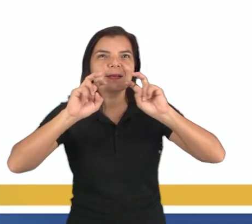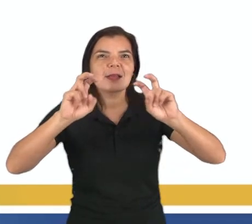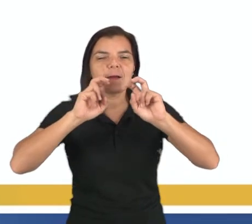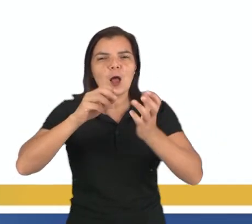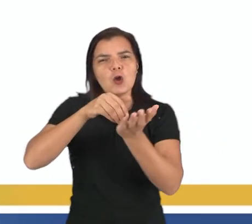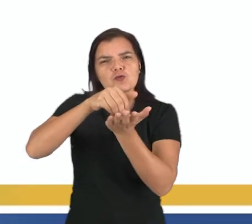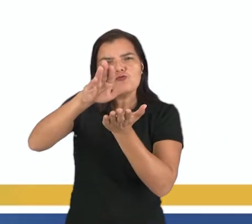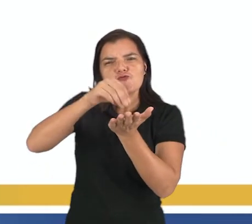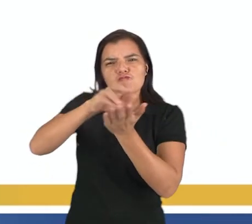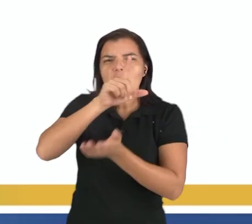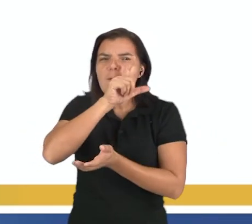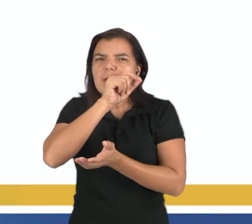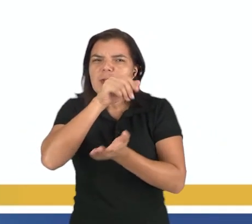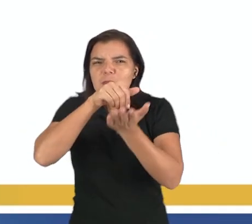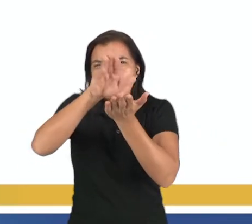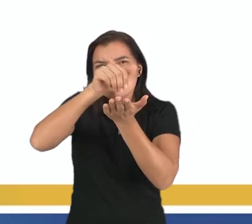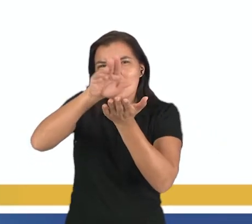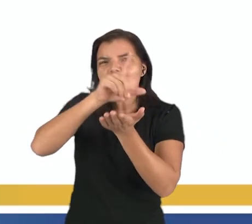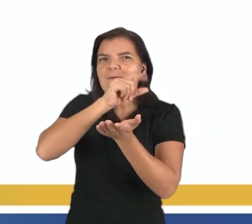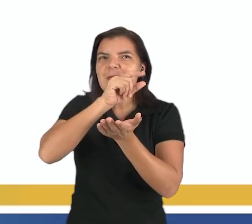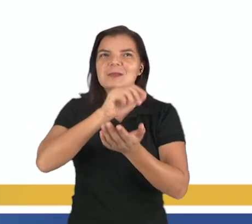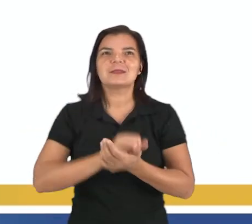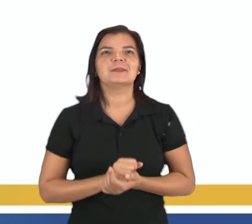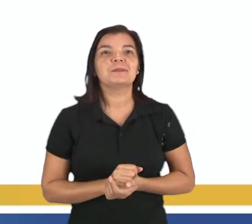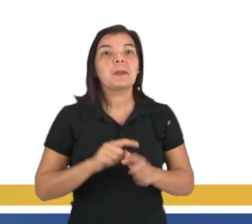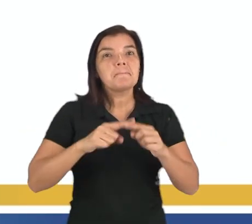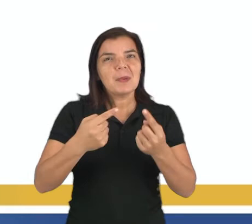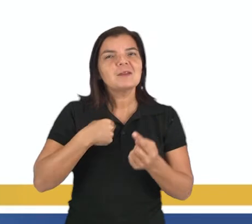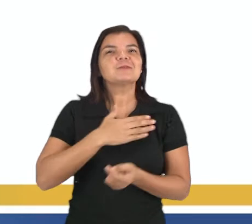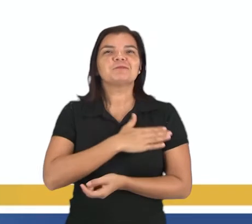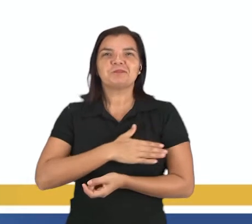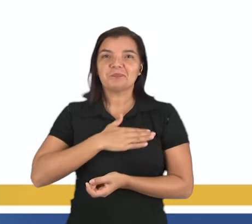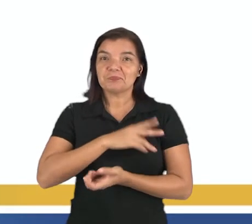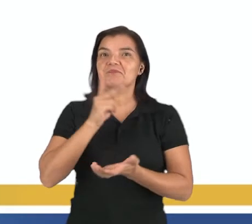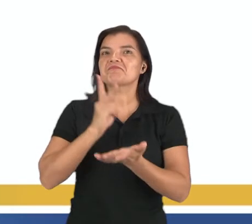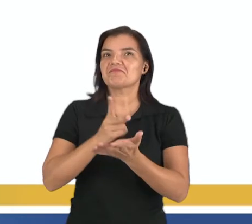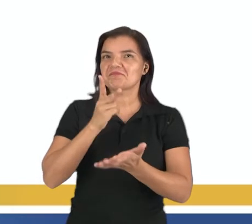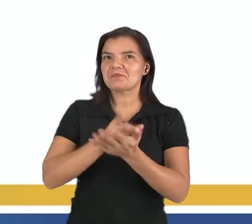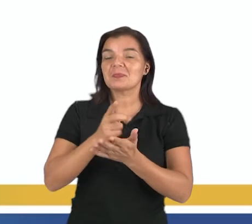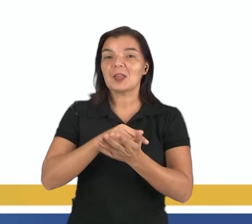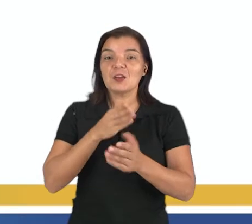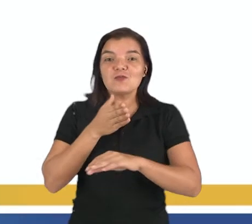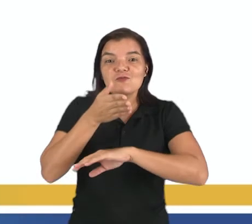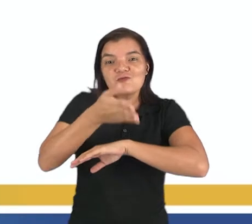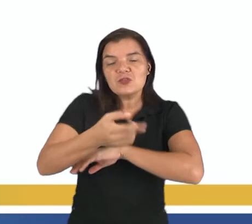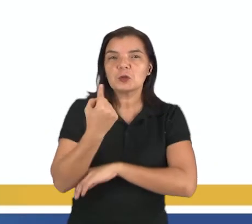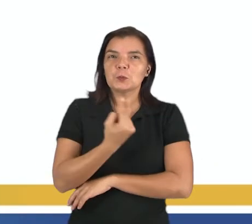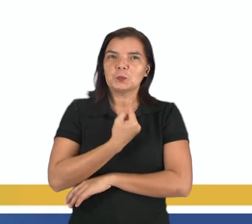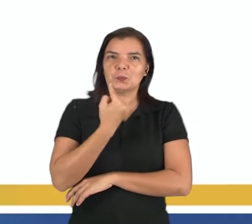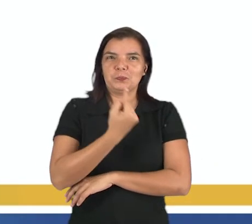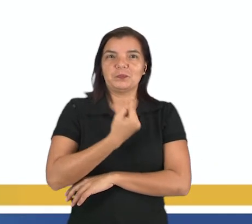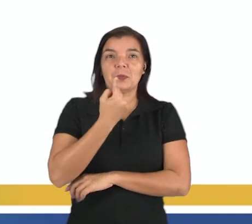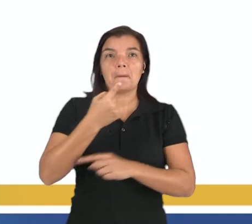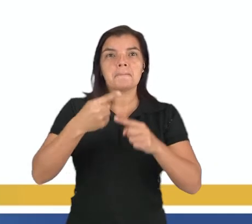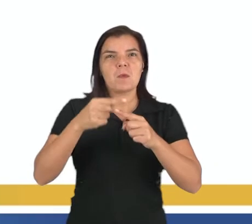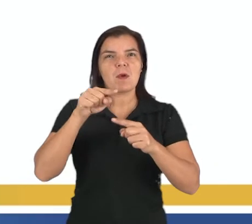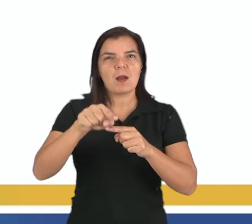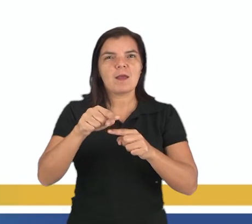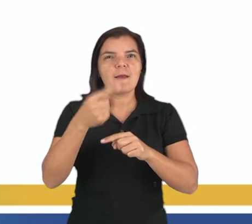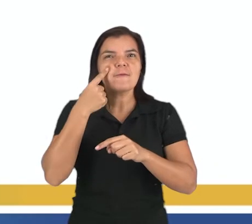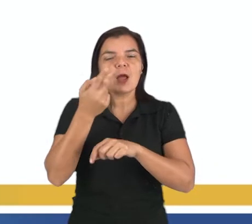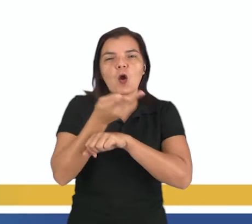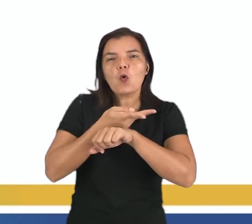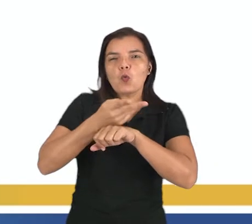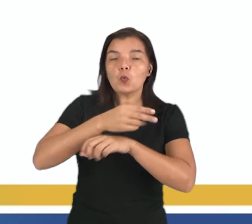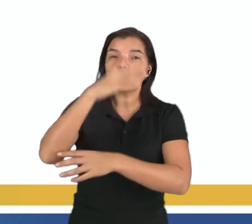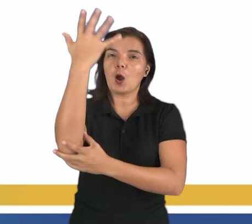gritar desenfreadas: show, passarinho, show! Mas eu gostava mesmo era de ir ao roçado sozinha, porque ali